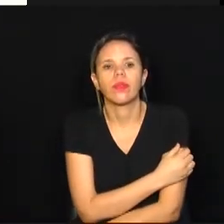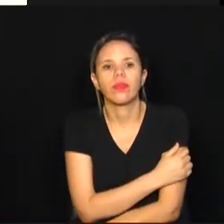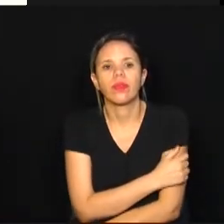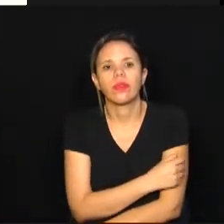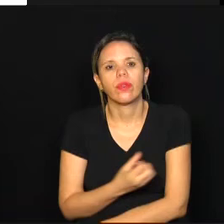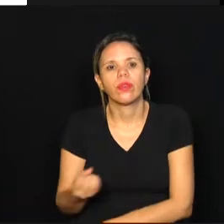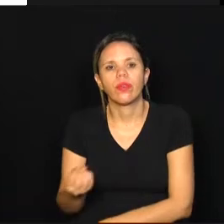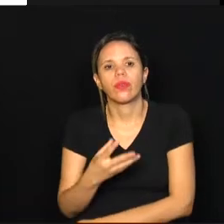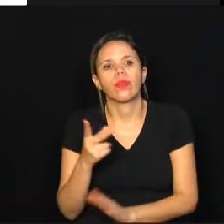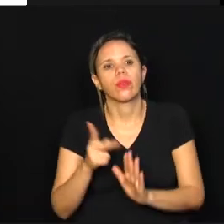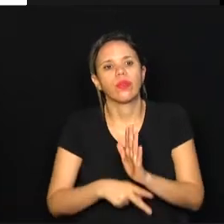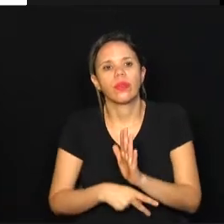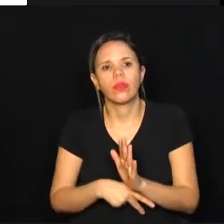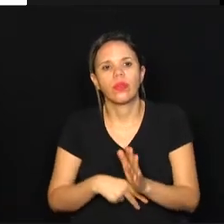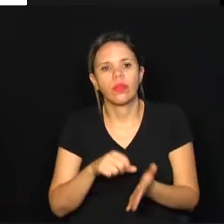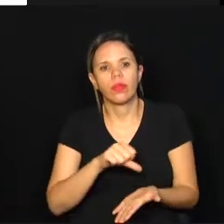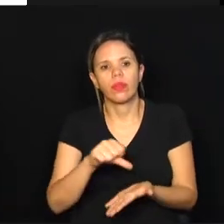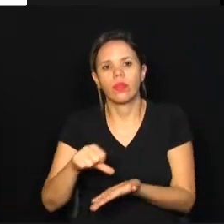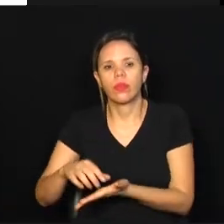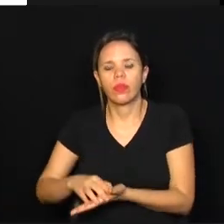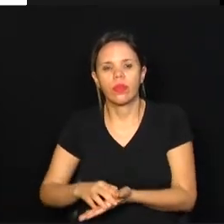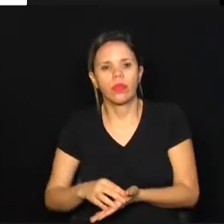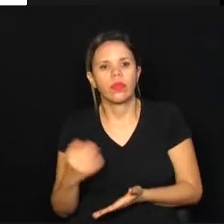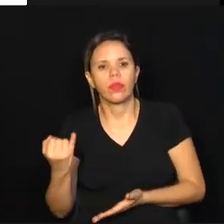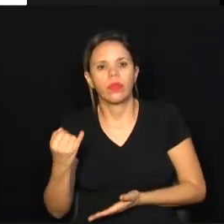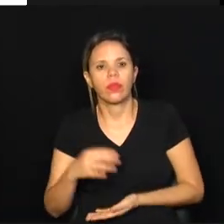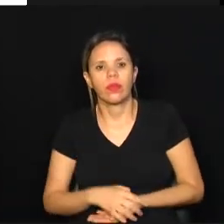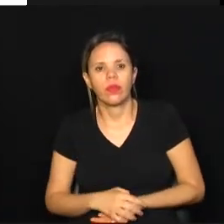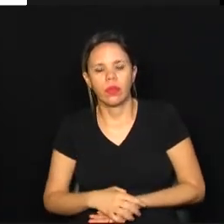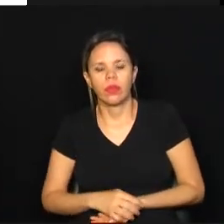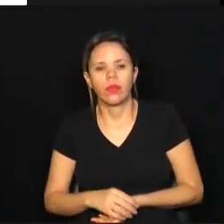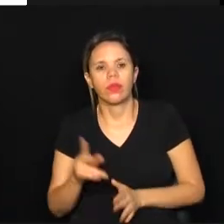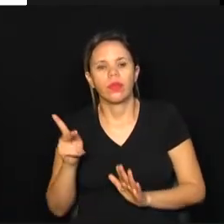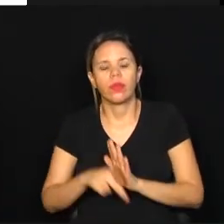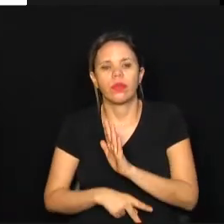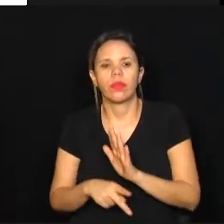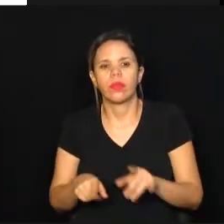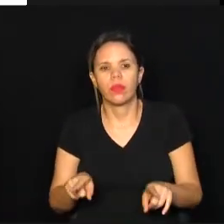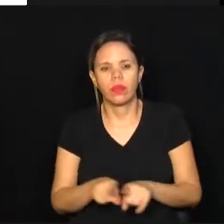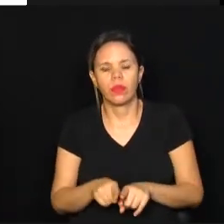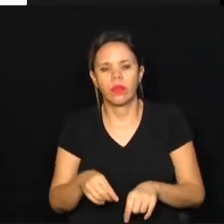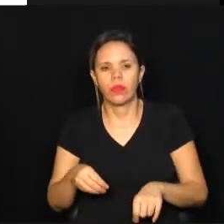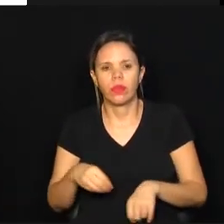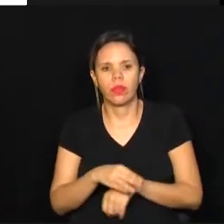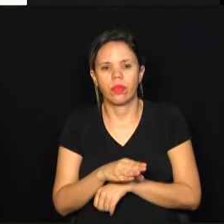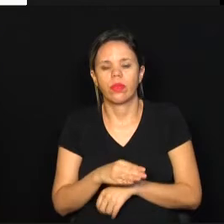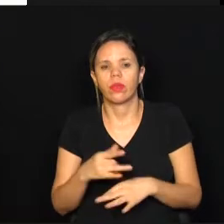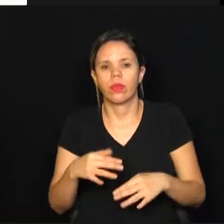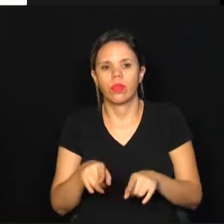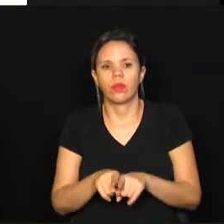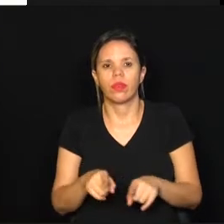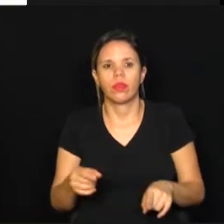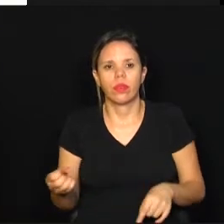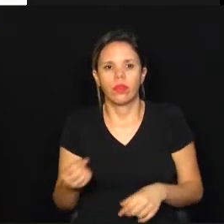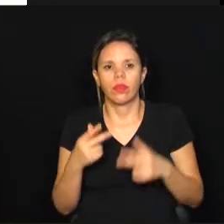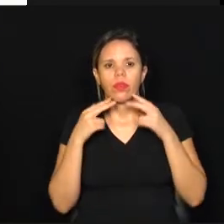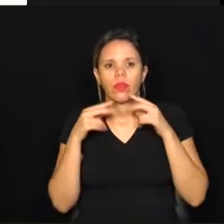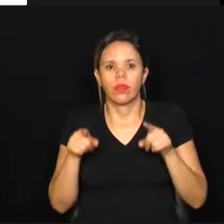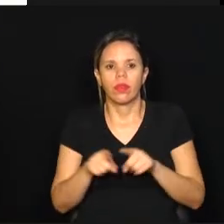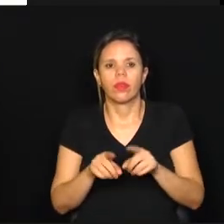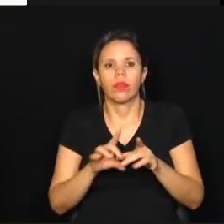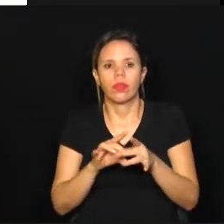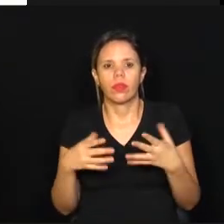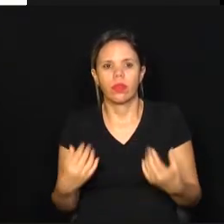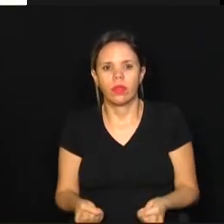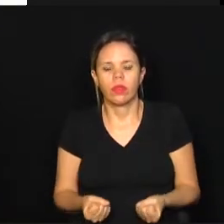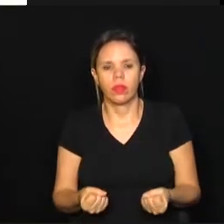novo projeto do polo. Só que é importante esse projeto, além de trazer um urbanismo inovador, permitindo,